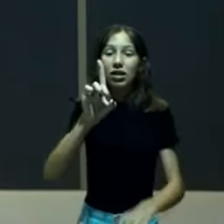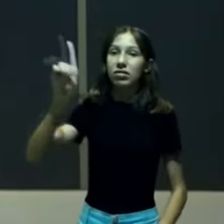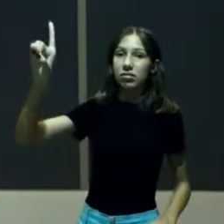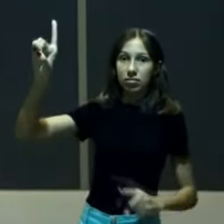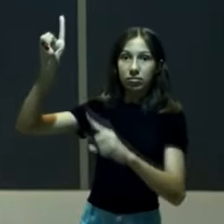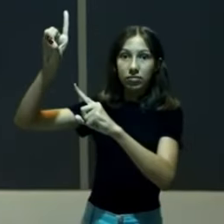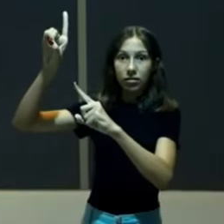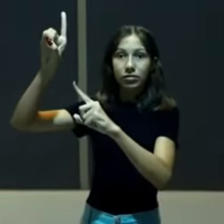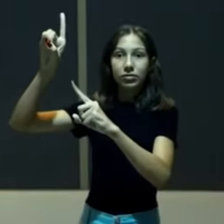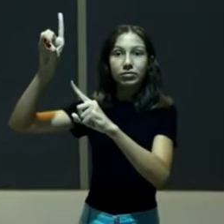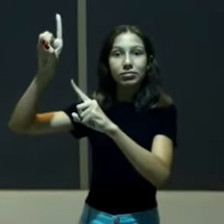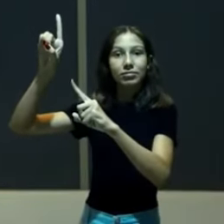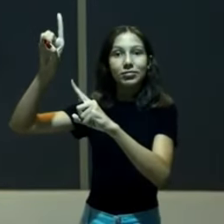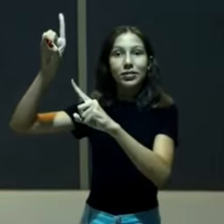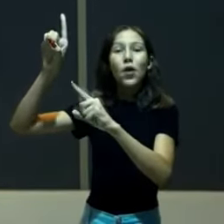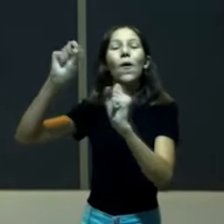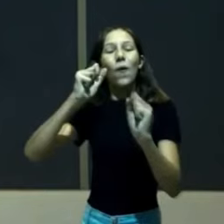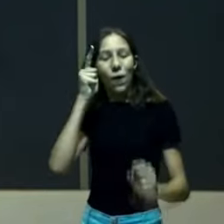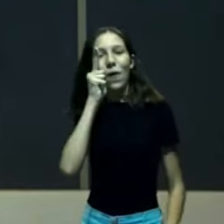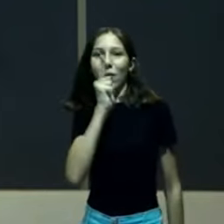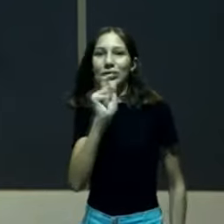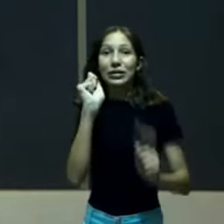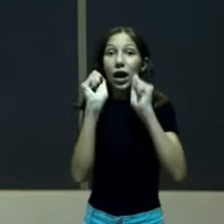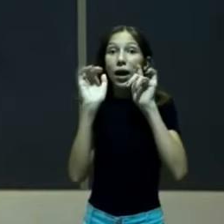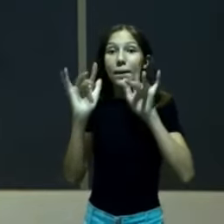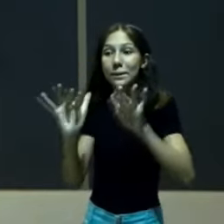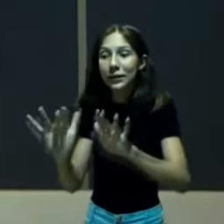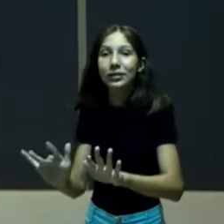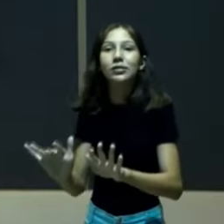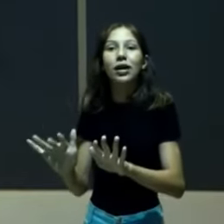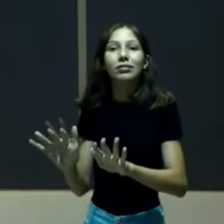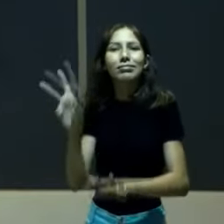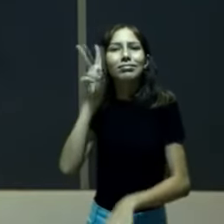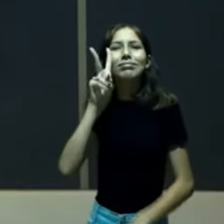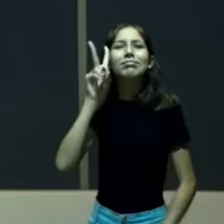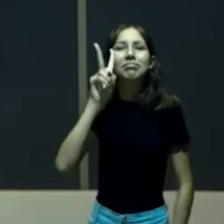Deus tem como fazer. Lembra?